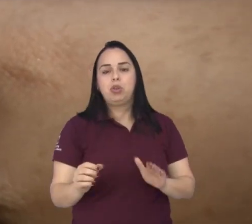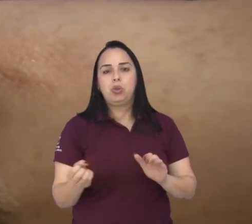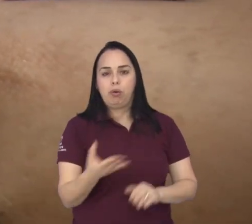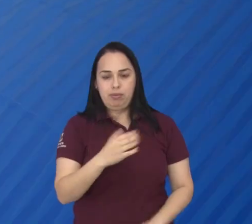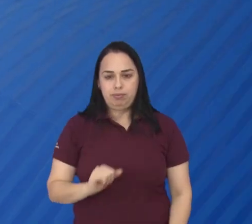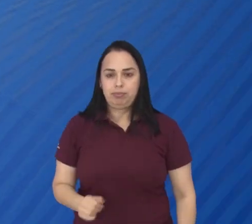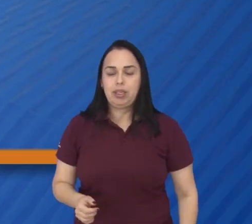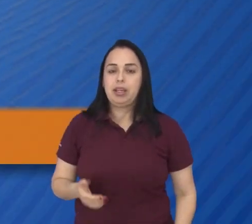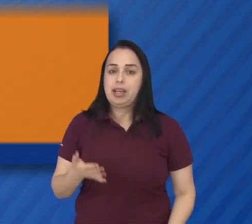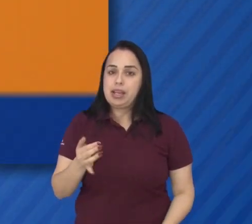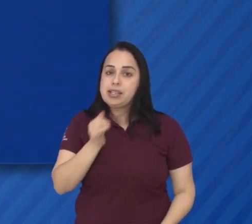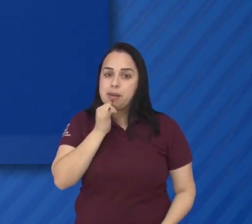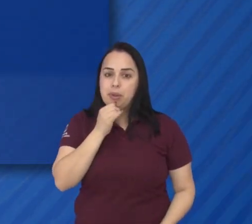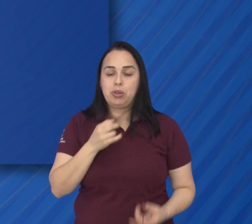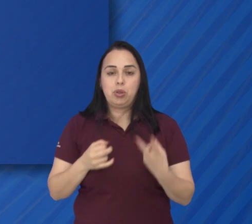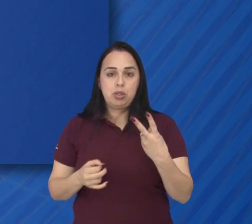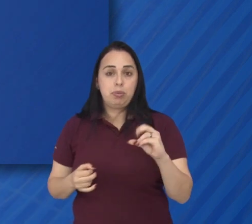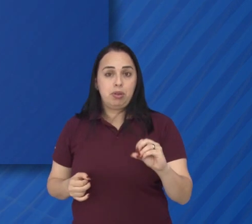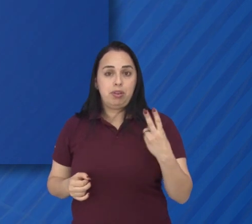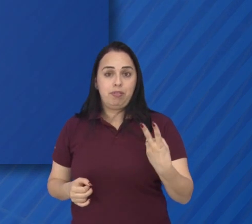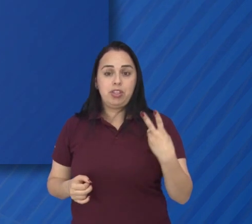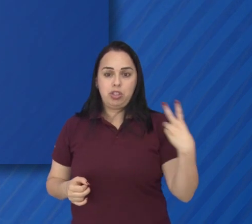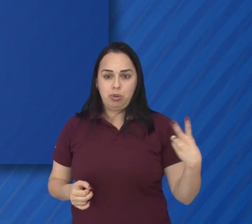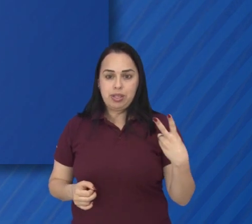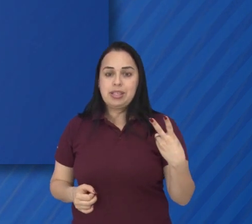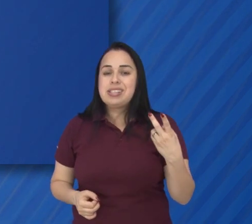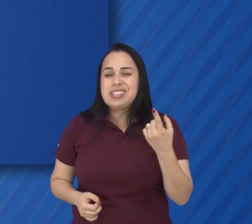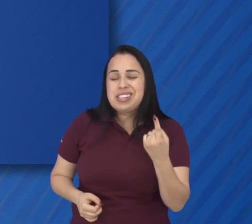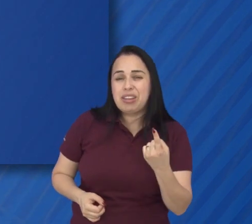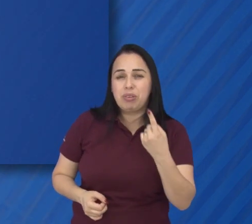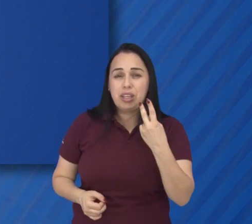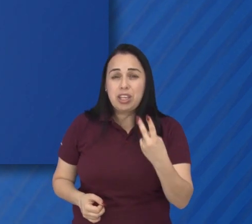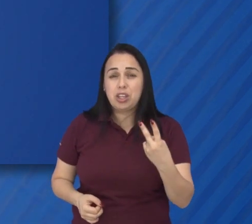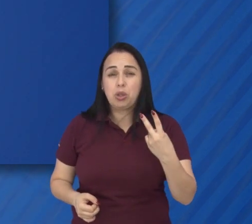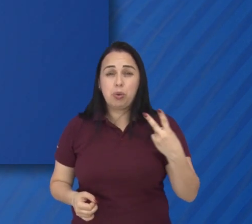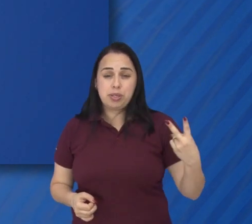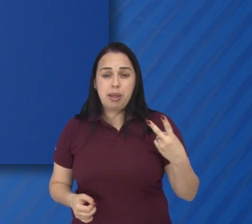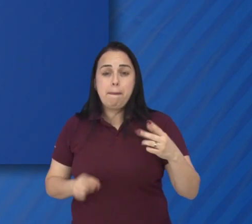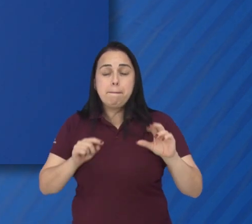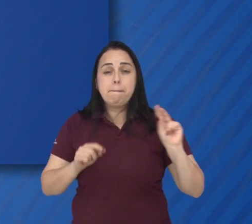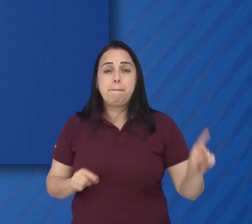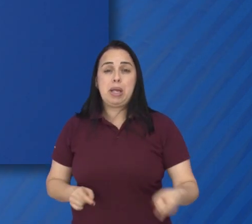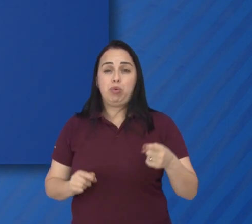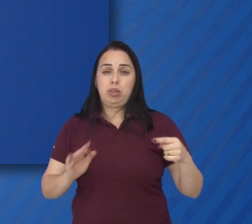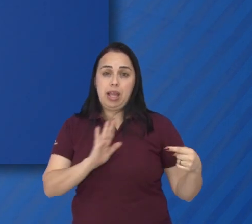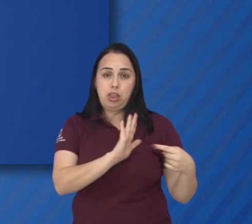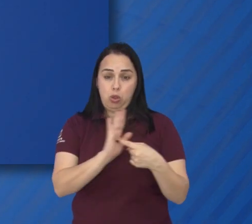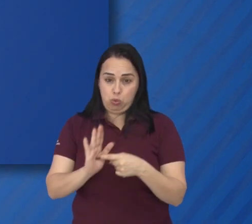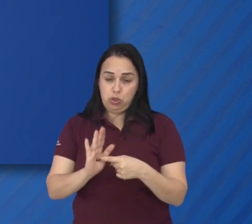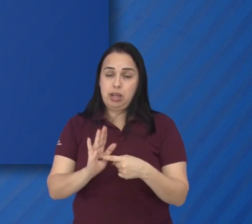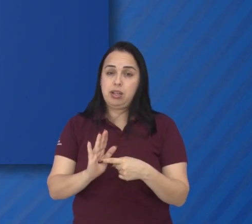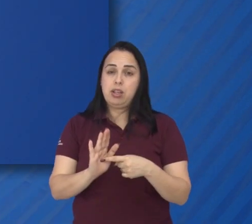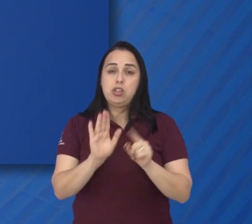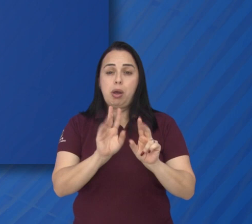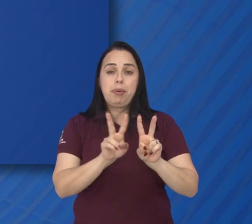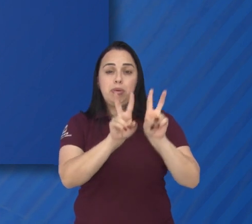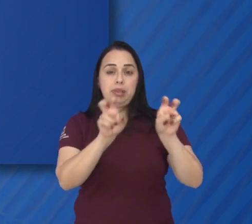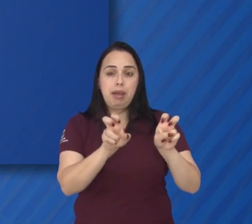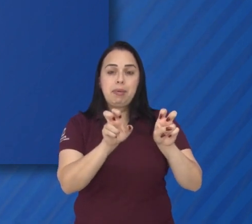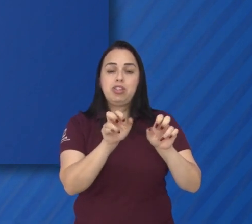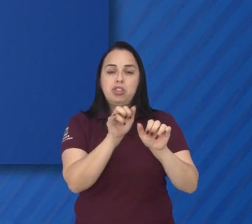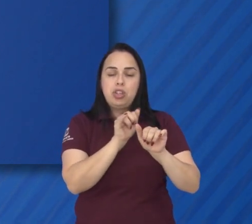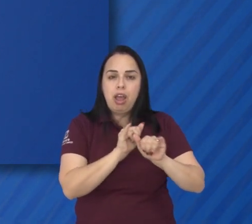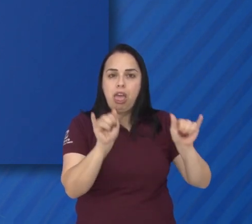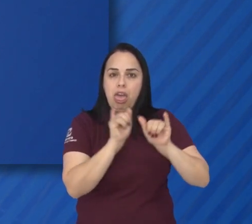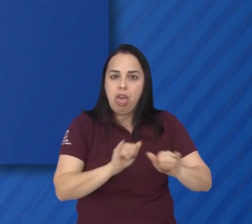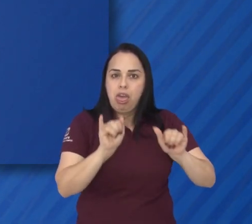no país. Em 2022, foram quase 112 mil denúncias de armazenamento,